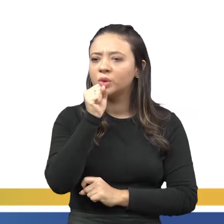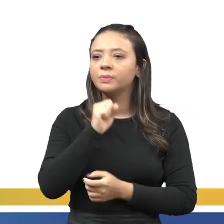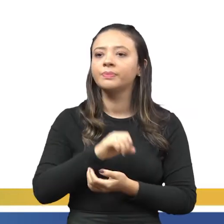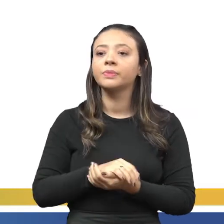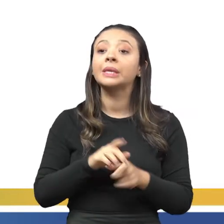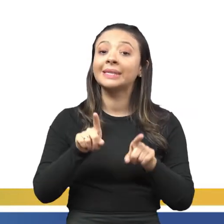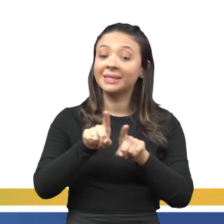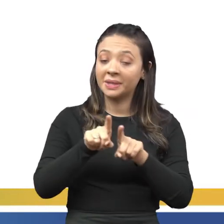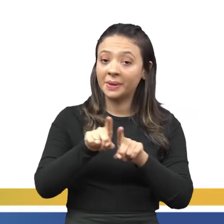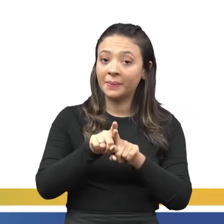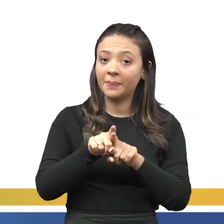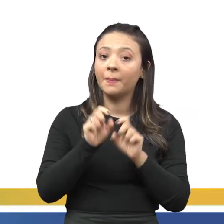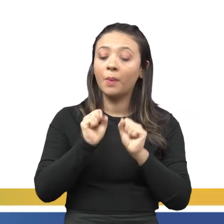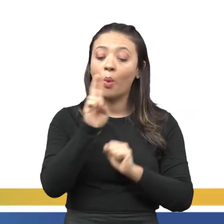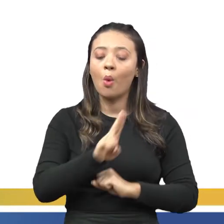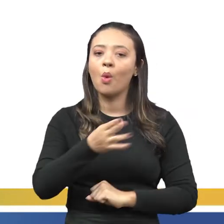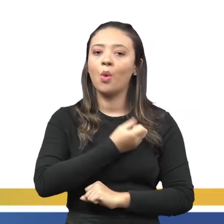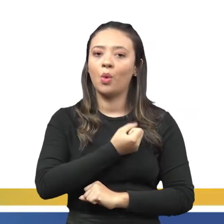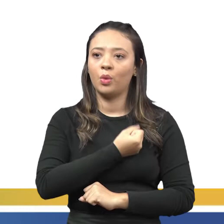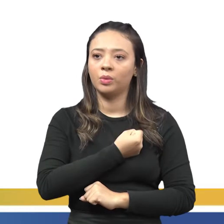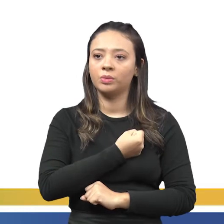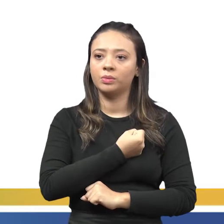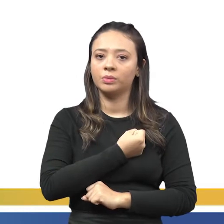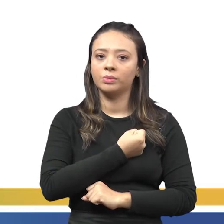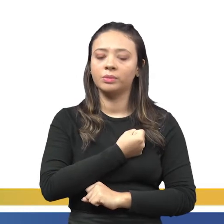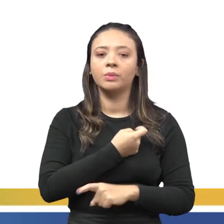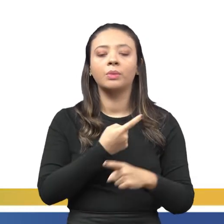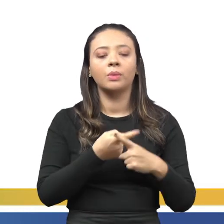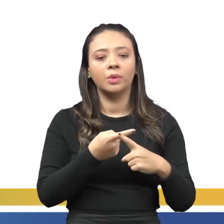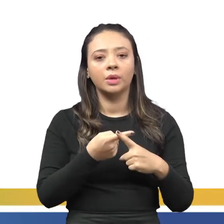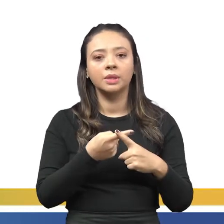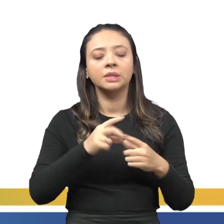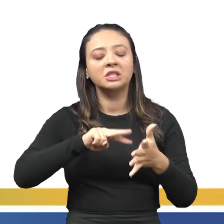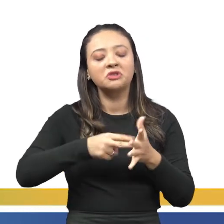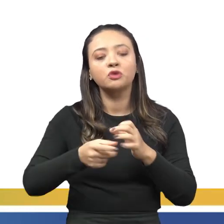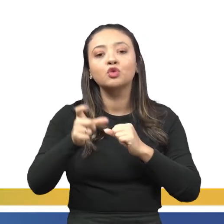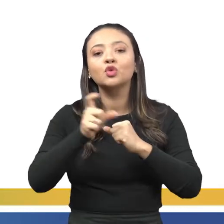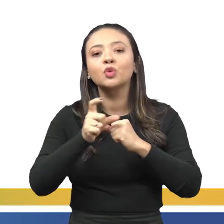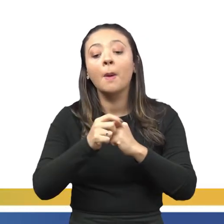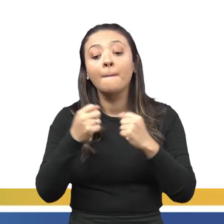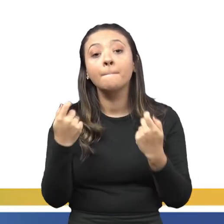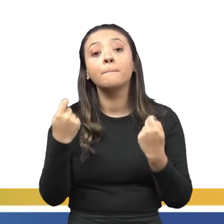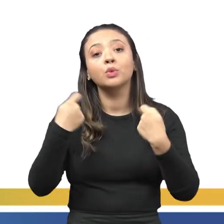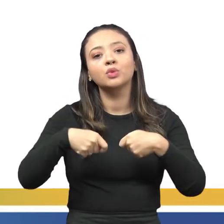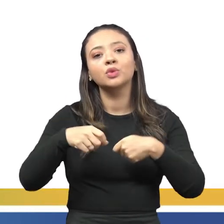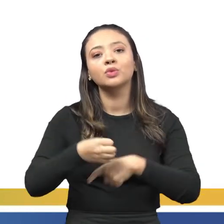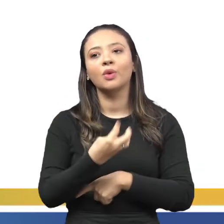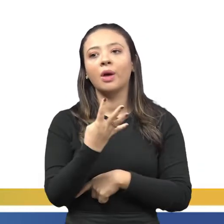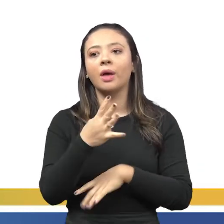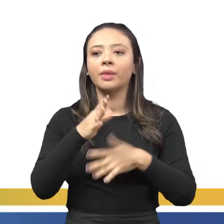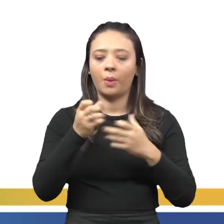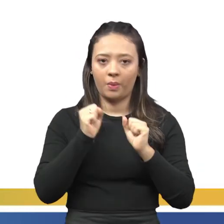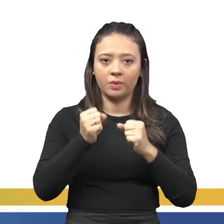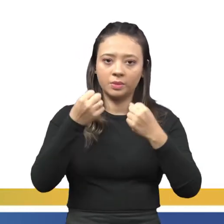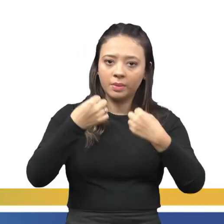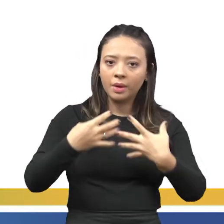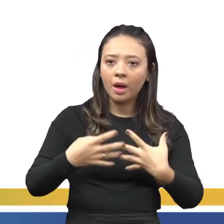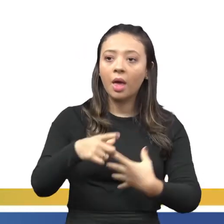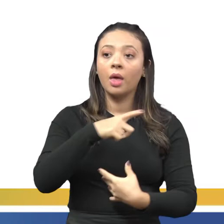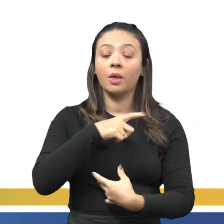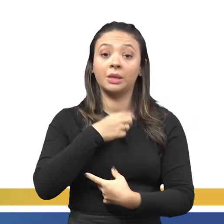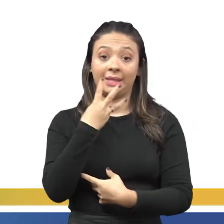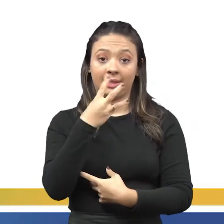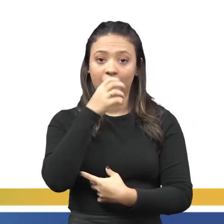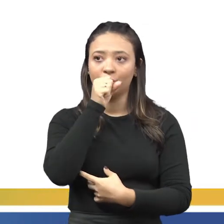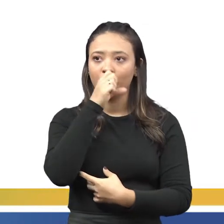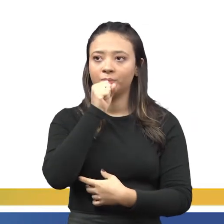few oranges. Eu tenho poucas laranjas. Ou você pode usar um numeral, porque nós estamos falando de substantivos contáveis.